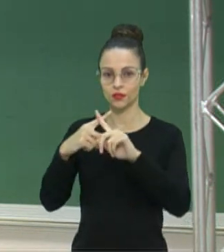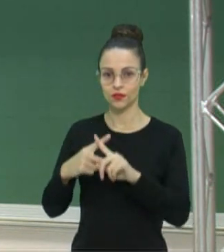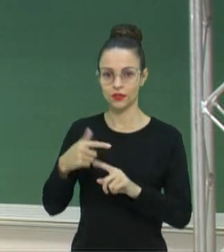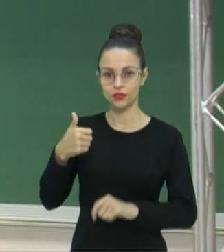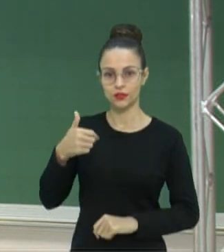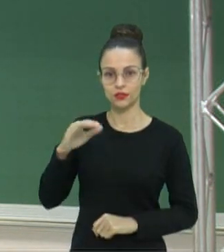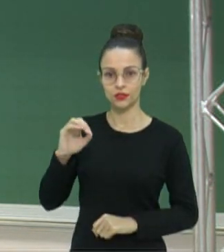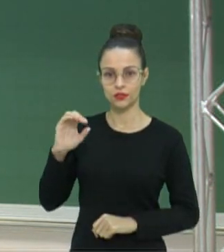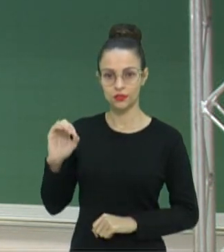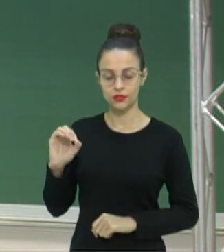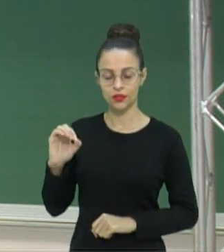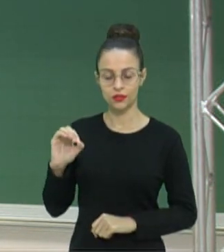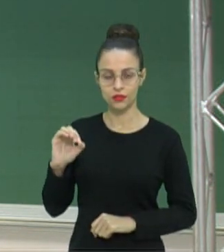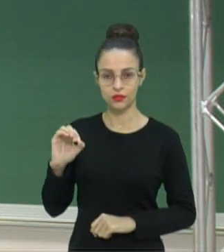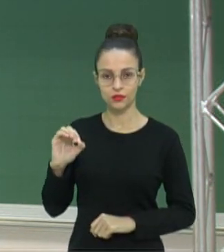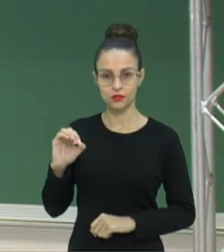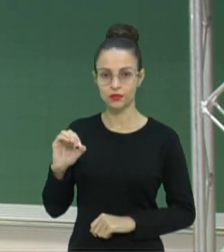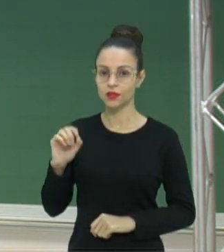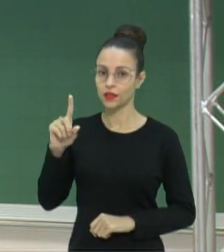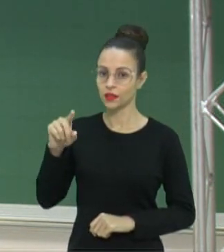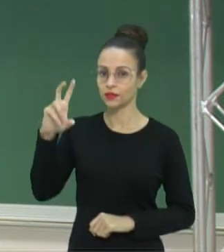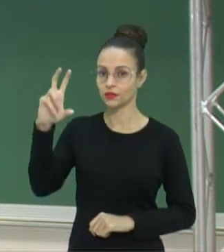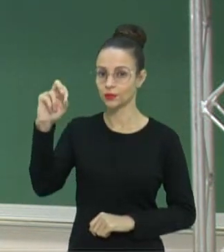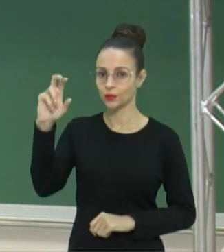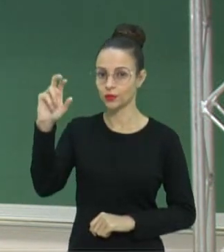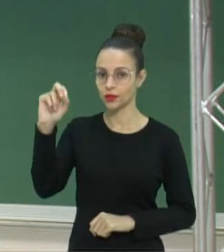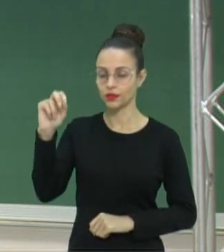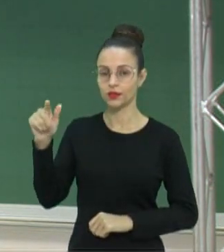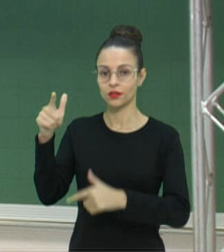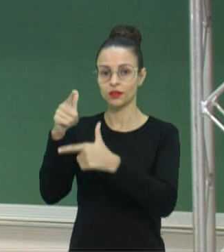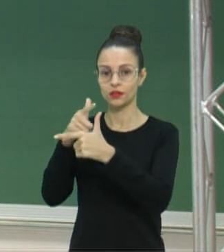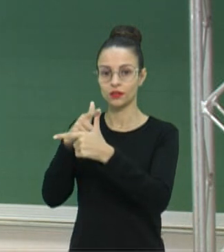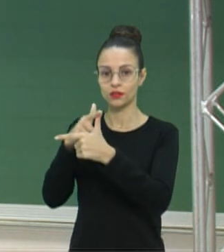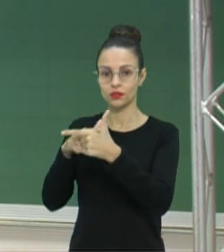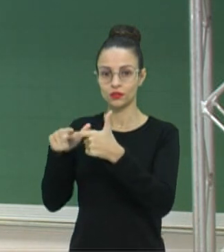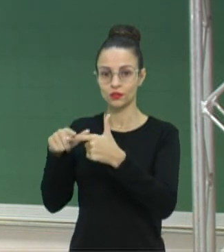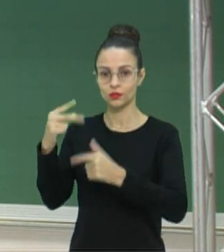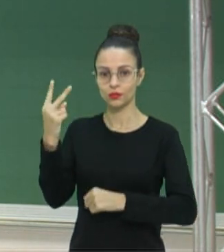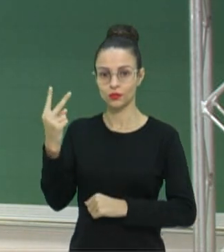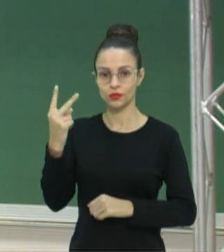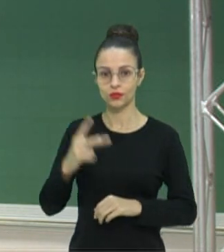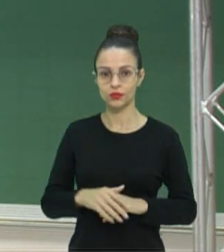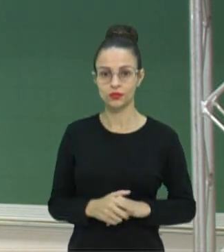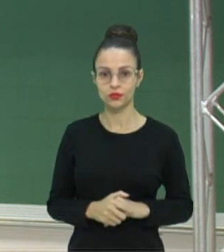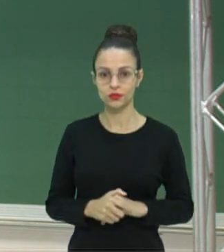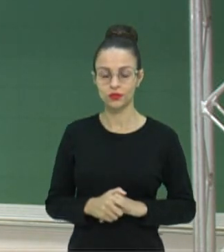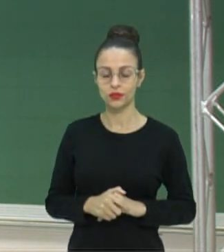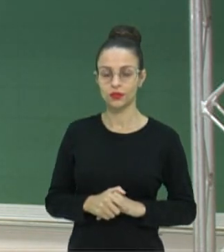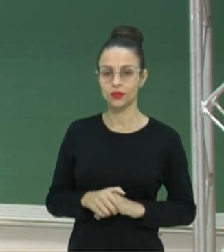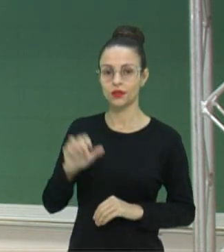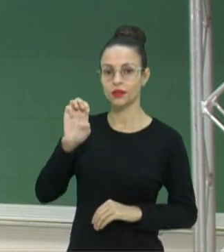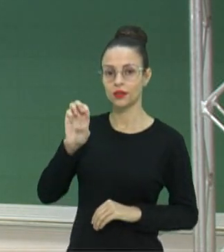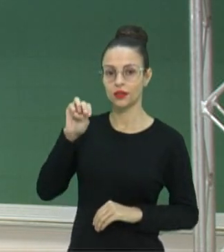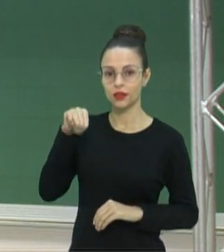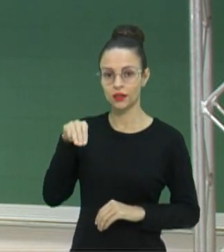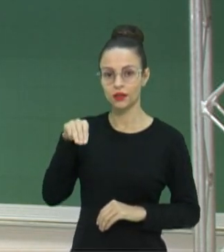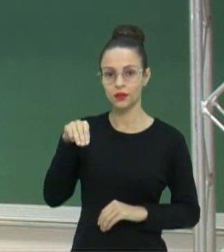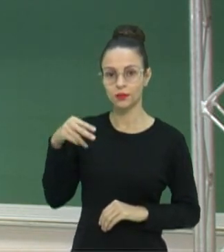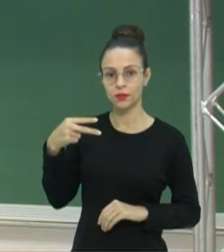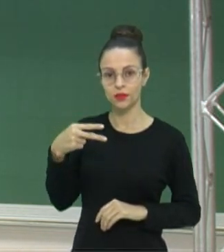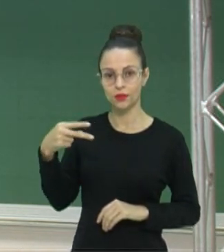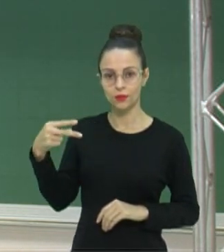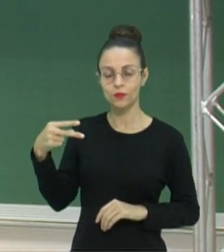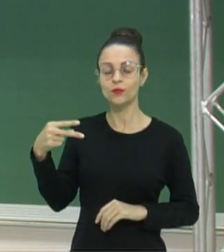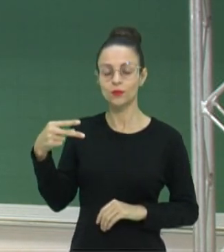100 é a mesma coisa que 50. 50 sobre 2, né? Ou seja, a energia mecânica